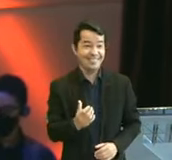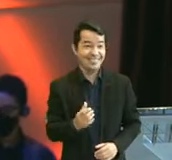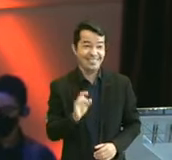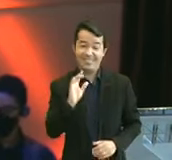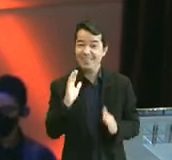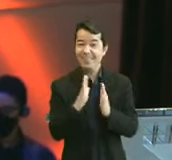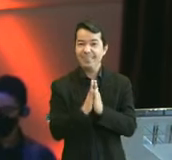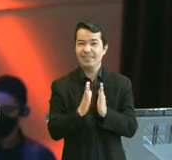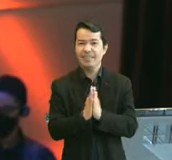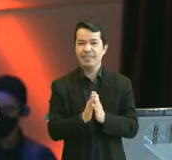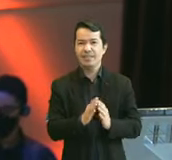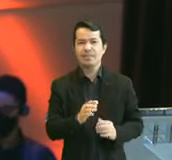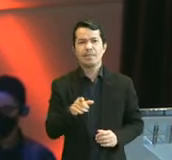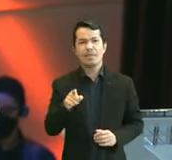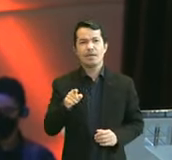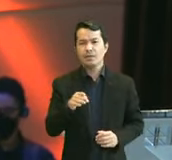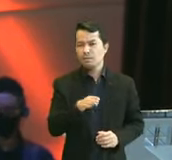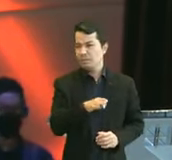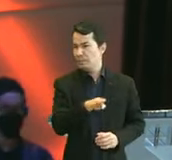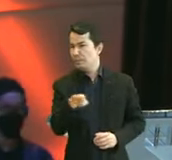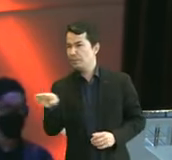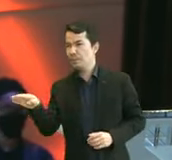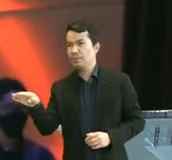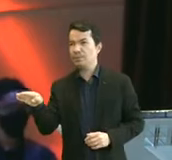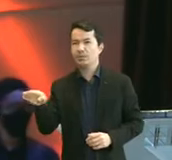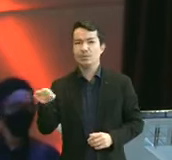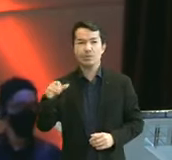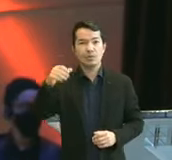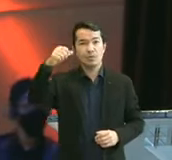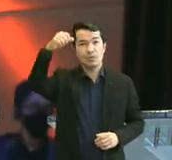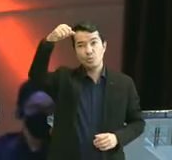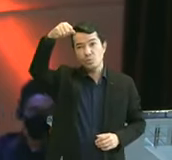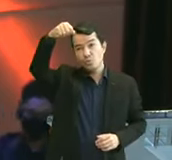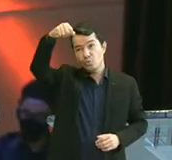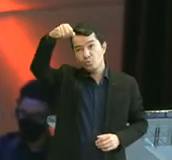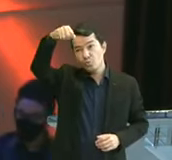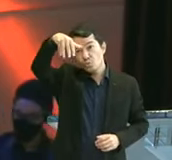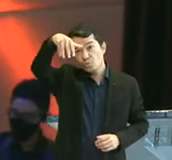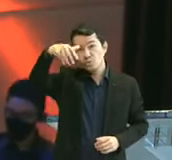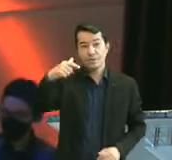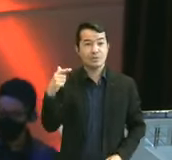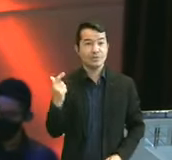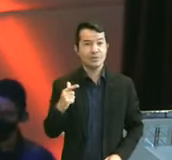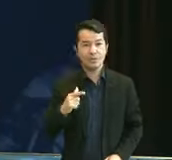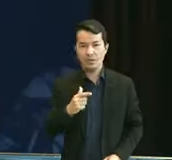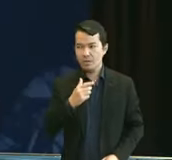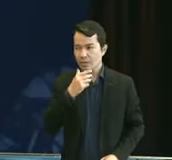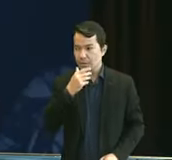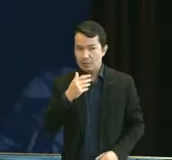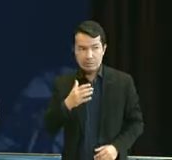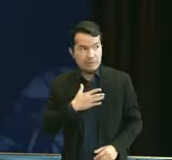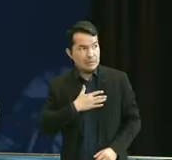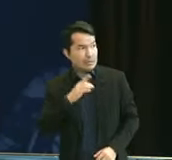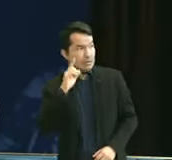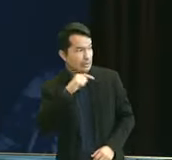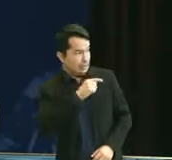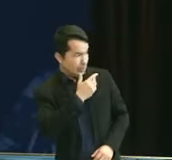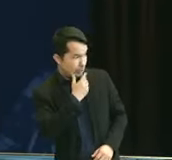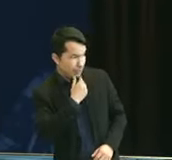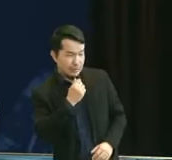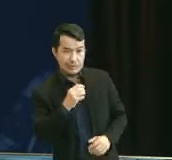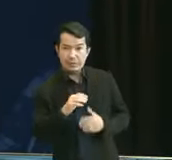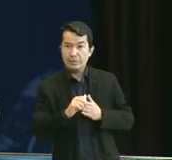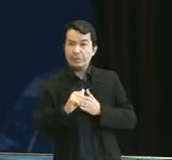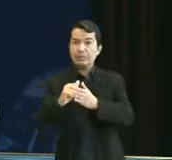De repente ele começa a entrar numa estrada sem luz. Eu falei: meu Deus, para onde que eu estou indo?